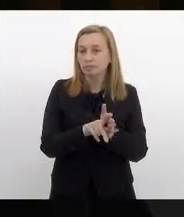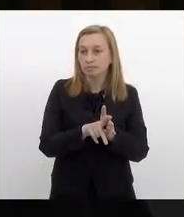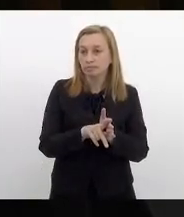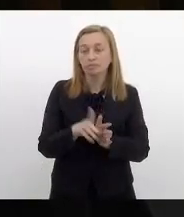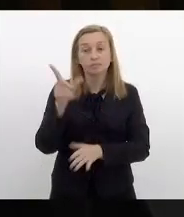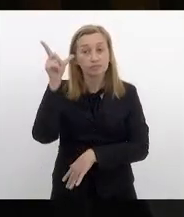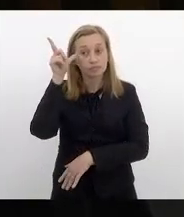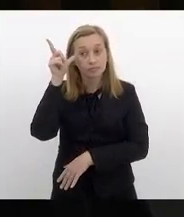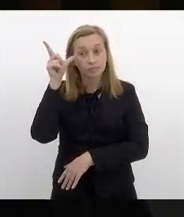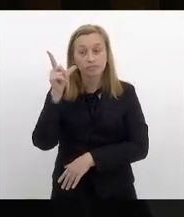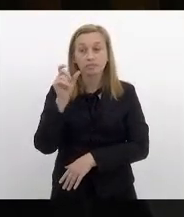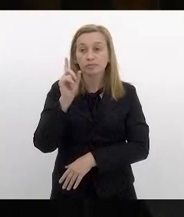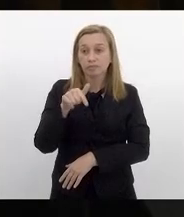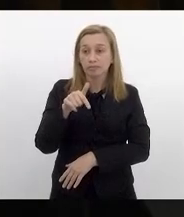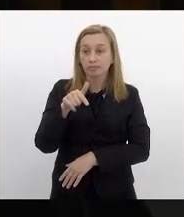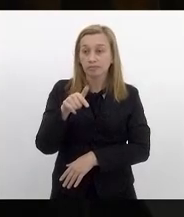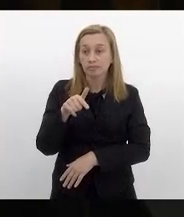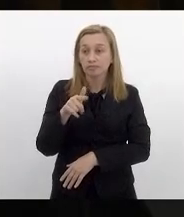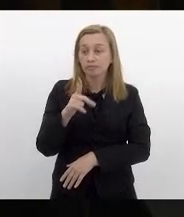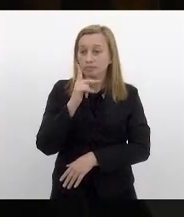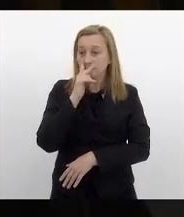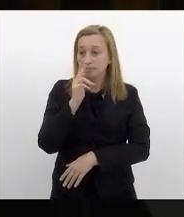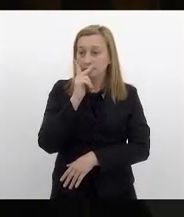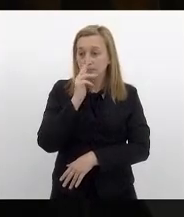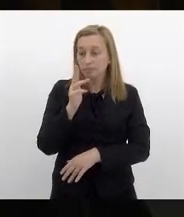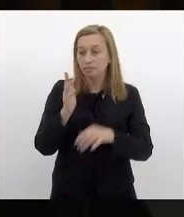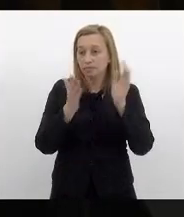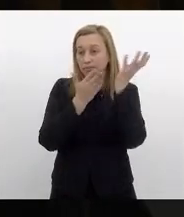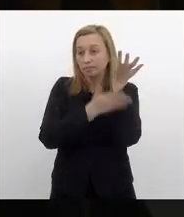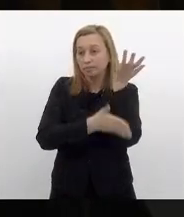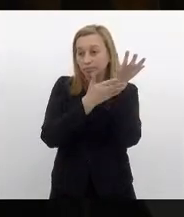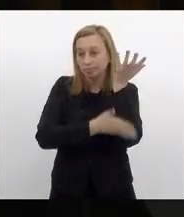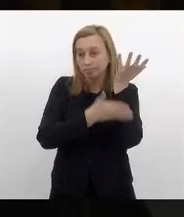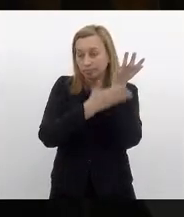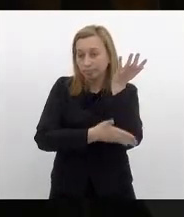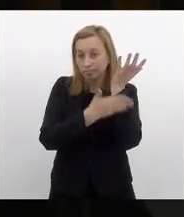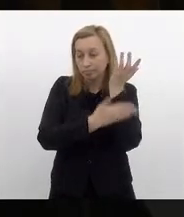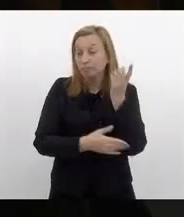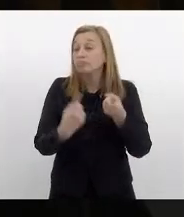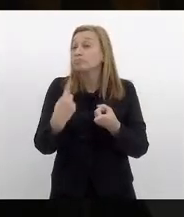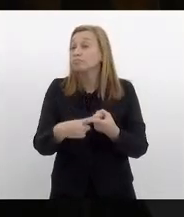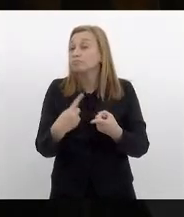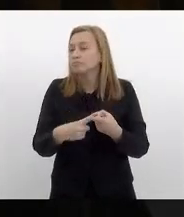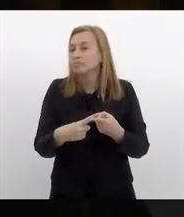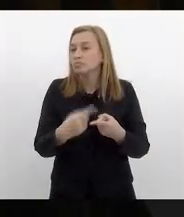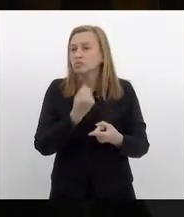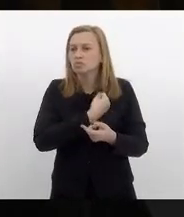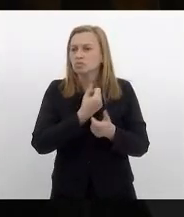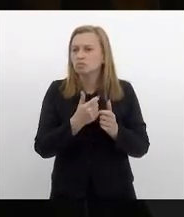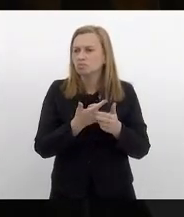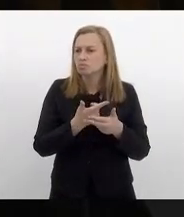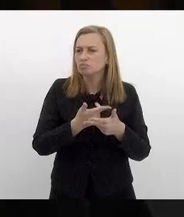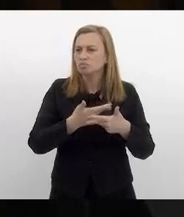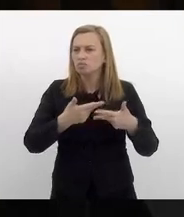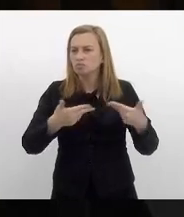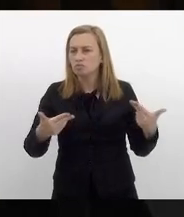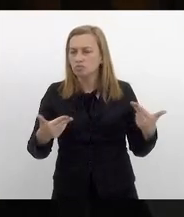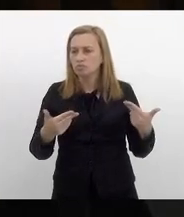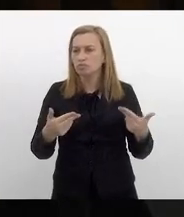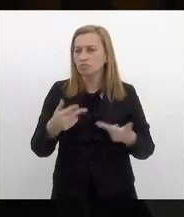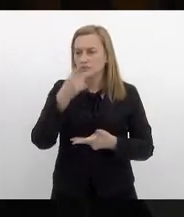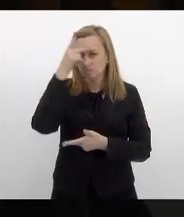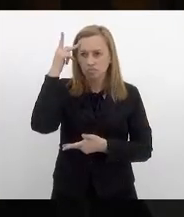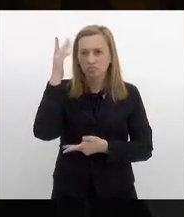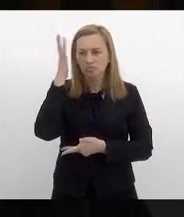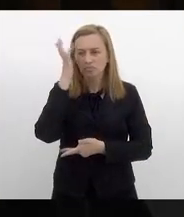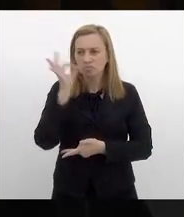um abacaxi dos 600, porque a maioria das pessoas não se dedica ao orçamento,